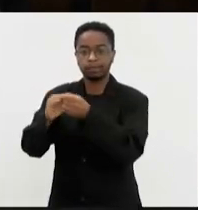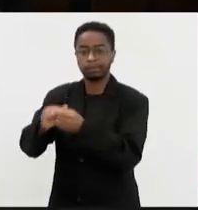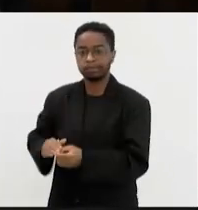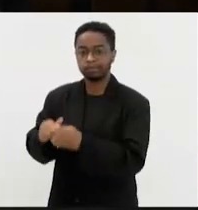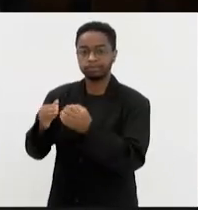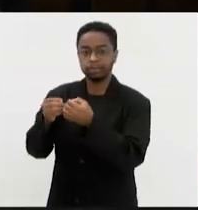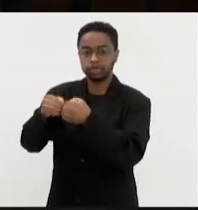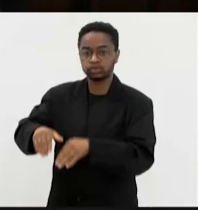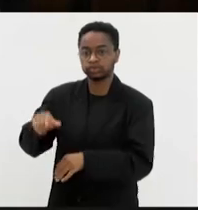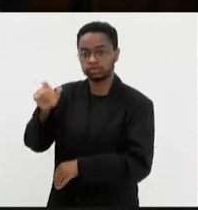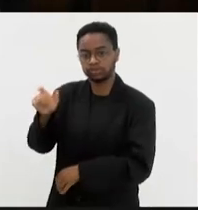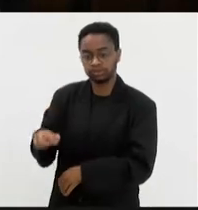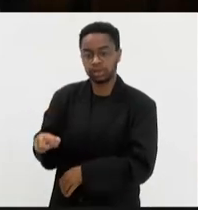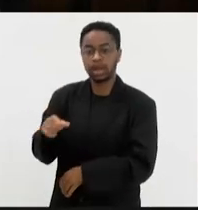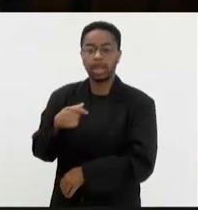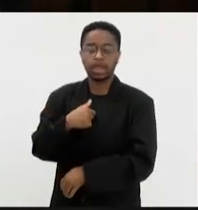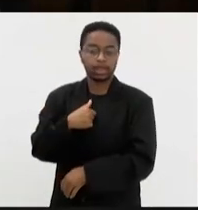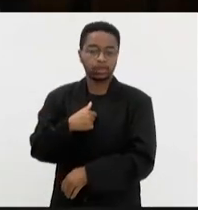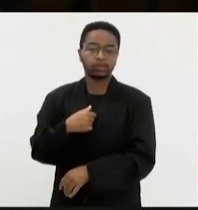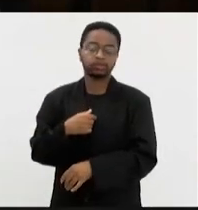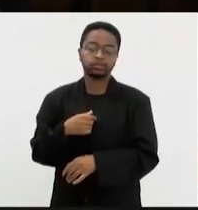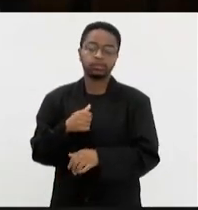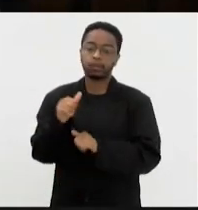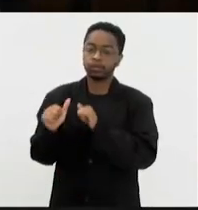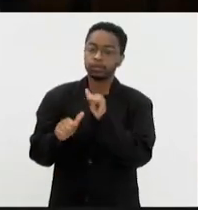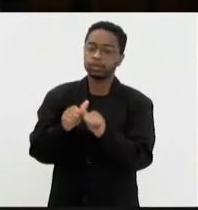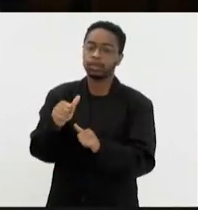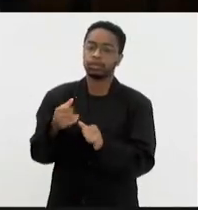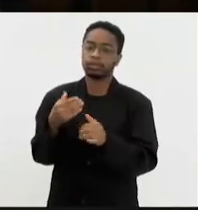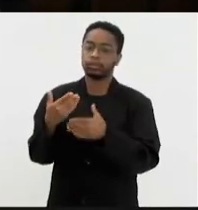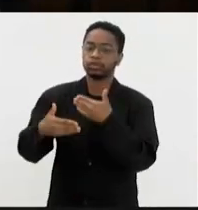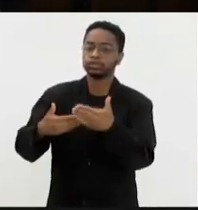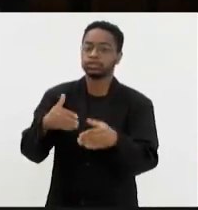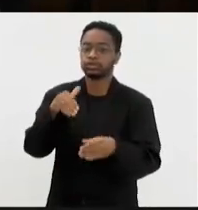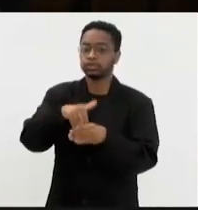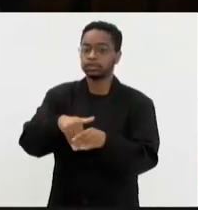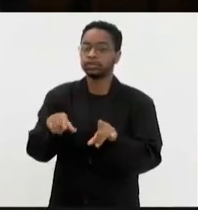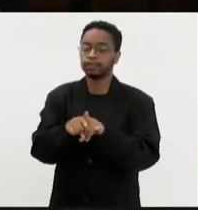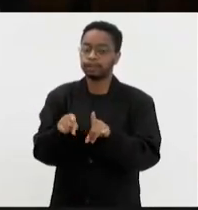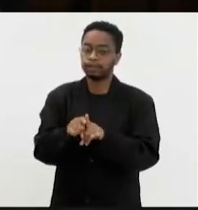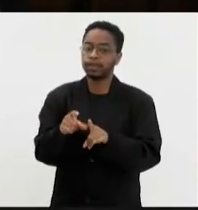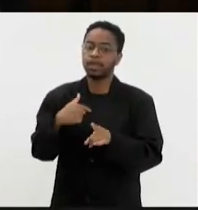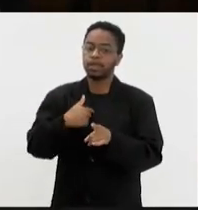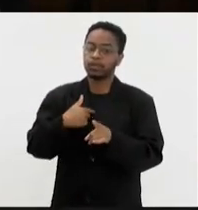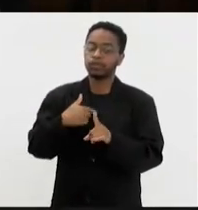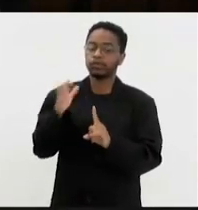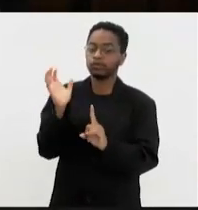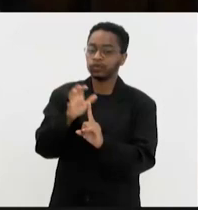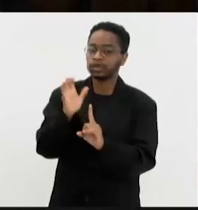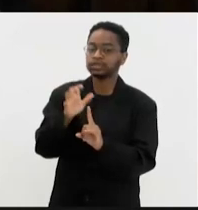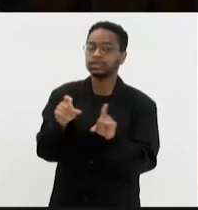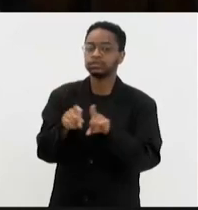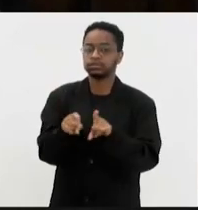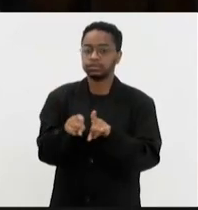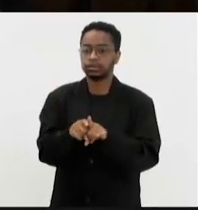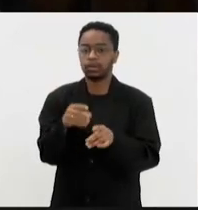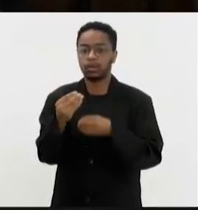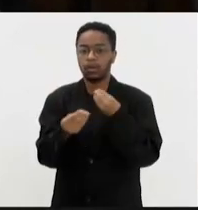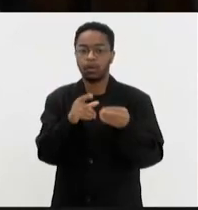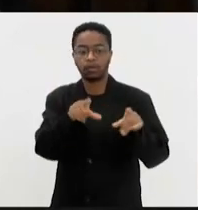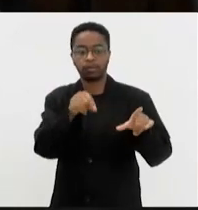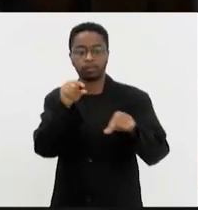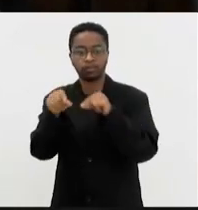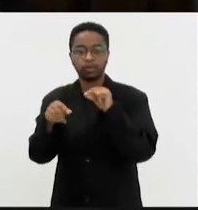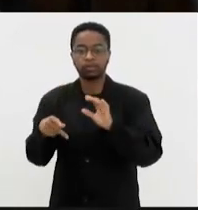distorcendo o jogo eleitoral e principalmente eh interferindo uma leve na escolha